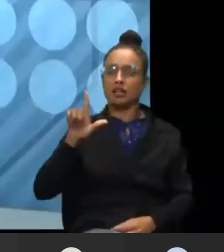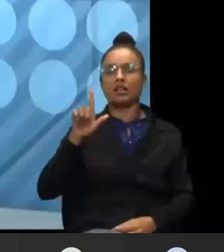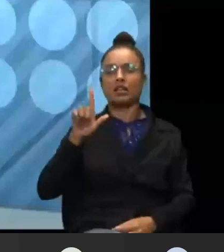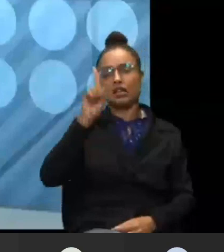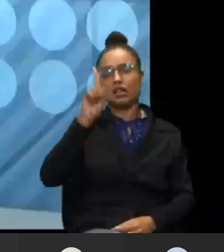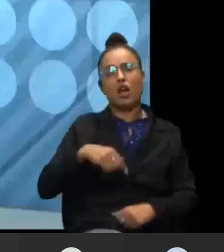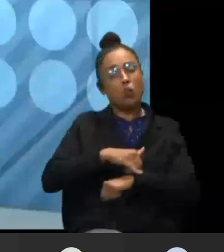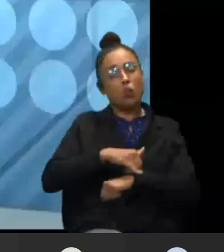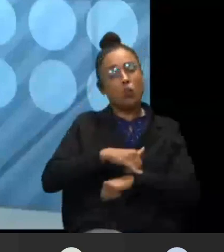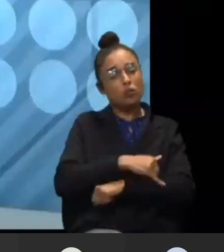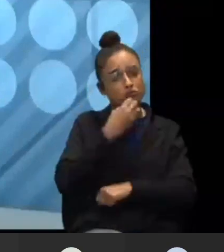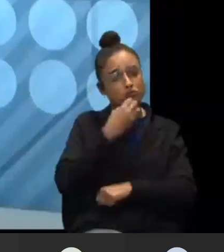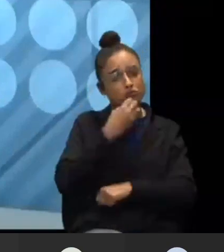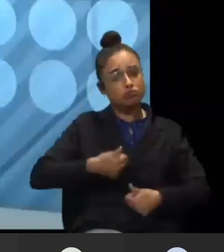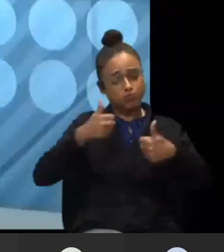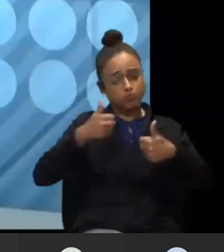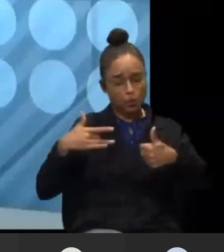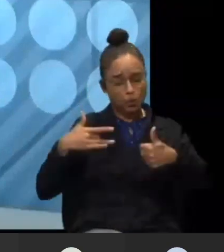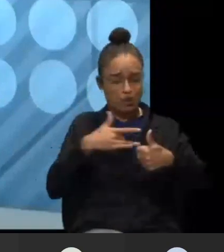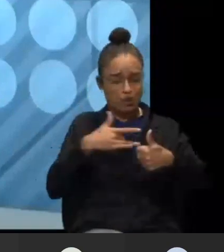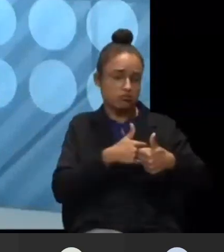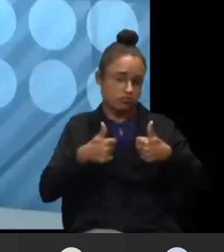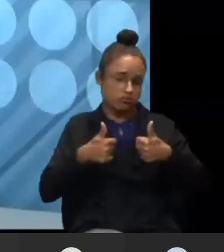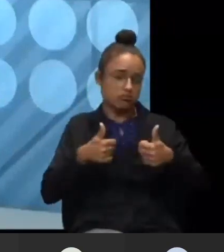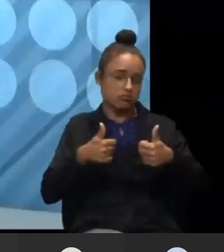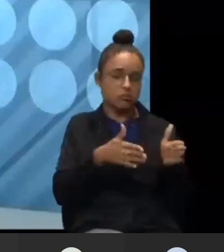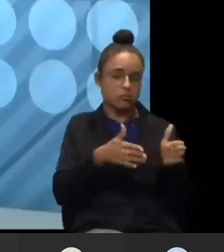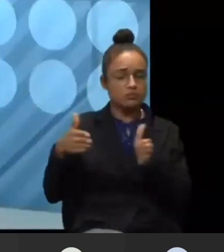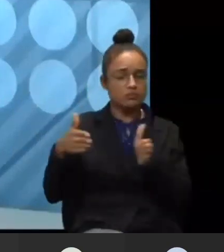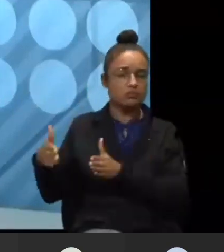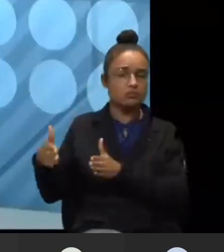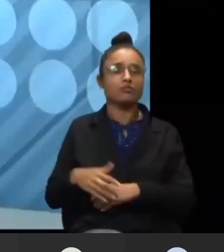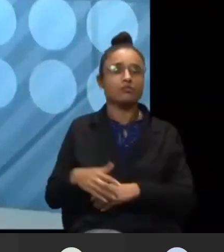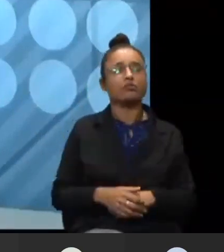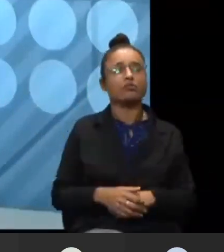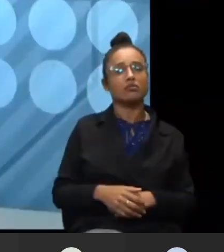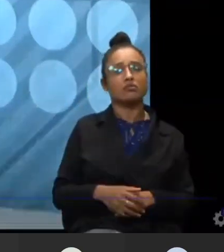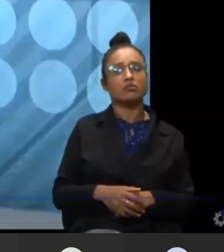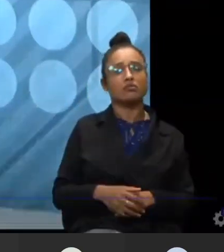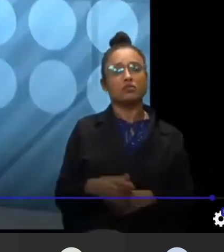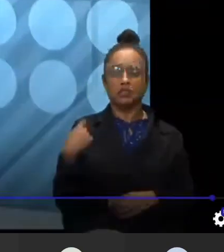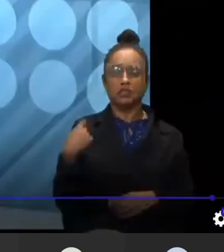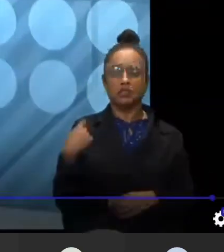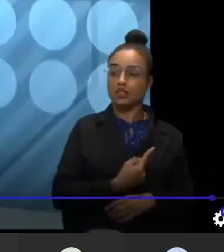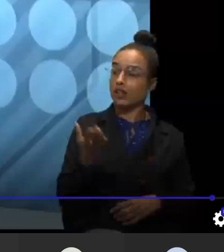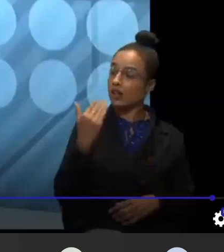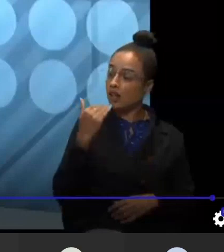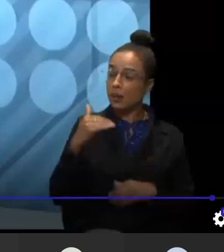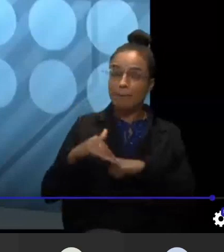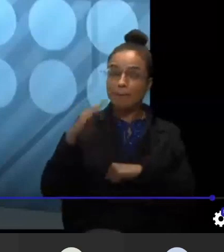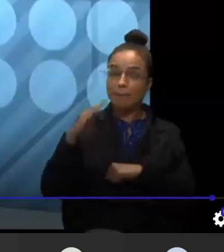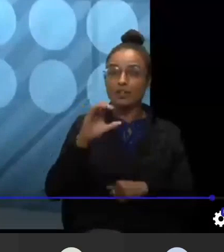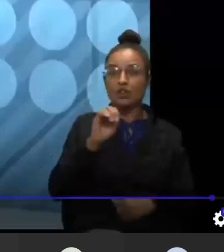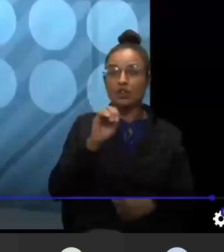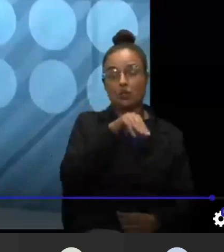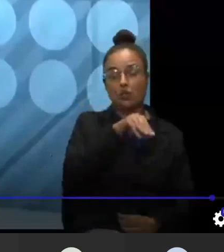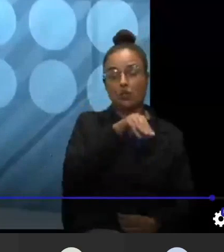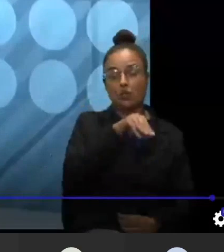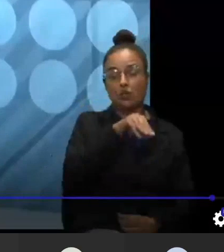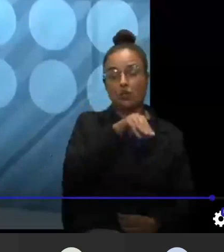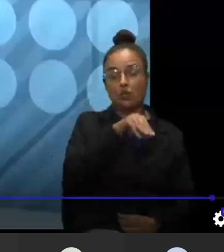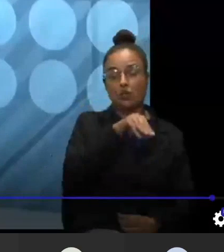temos pouca quantidade de ácidos graxos ômega 3, por exemplo. A nossa alimentação é muito mais rica em ômega 6. E